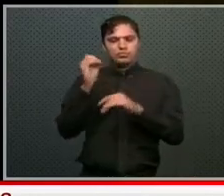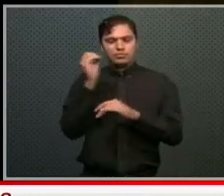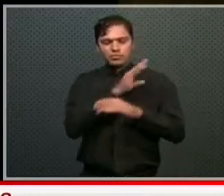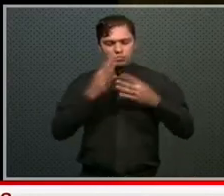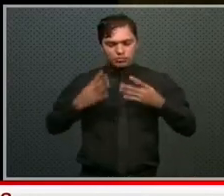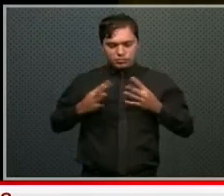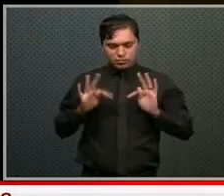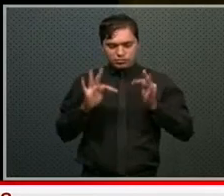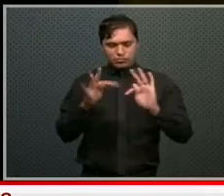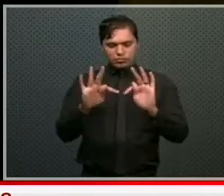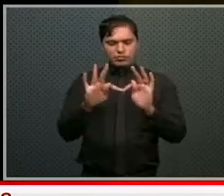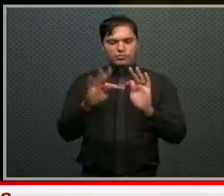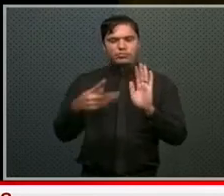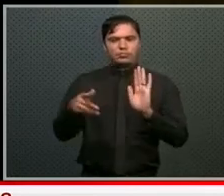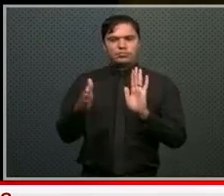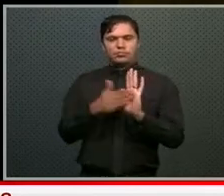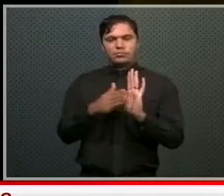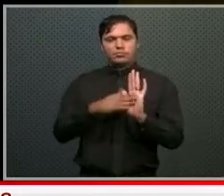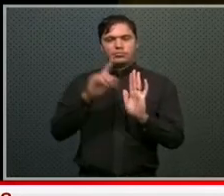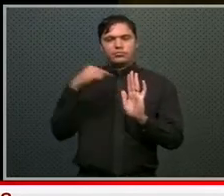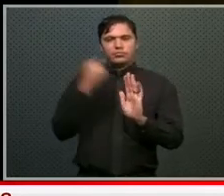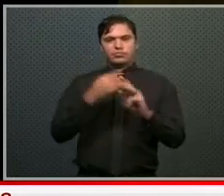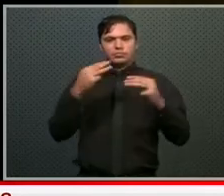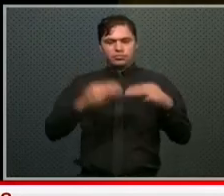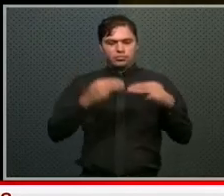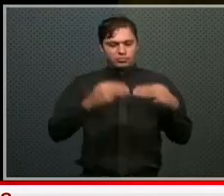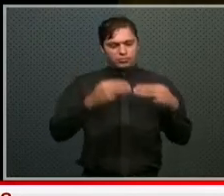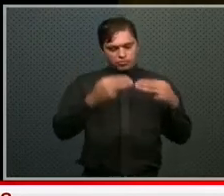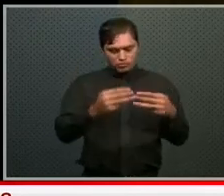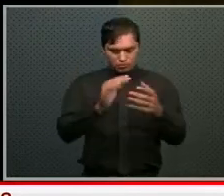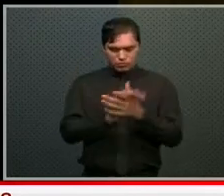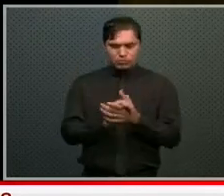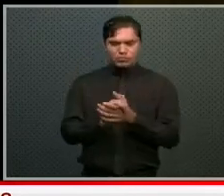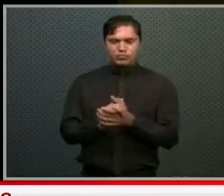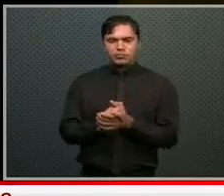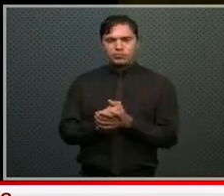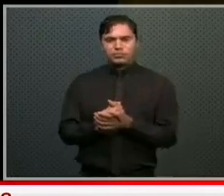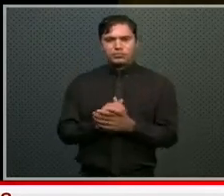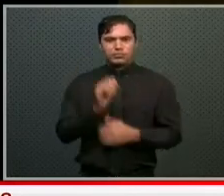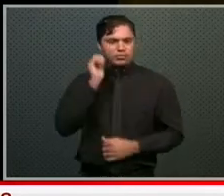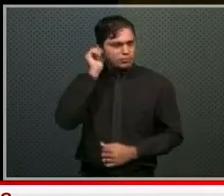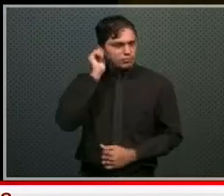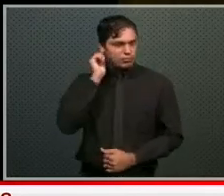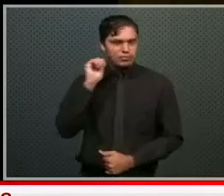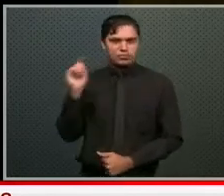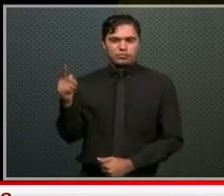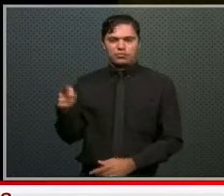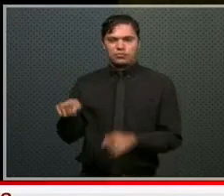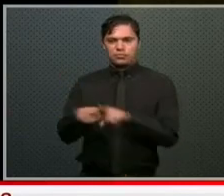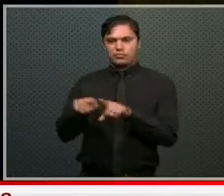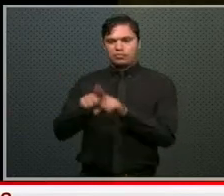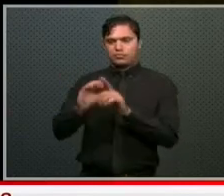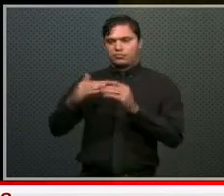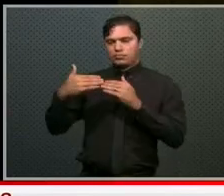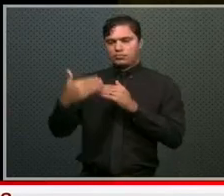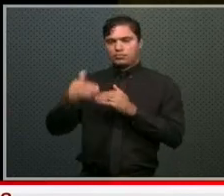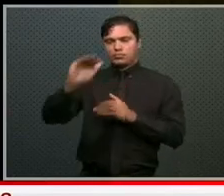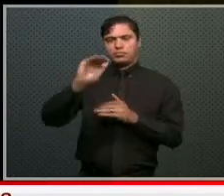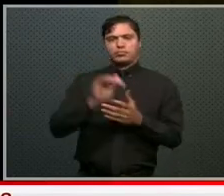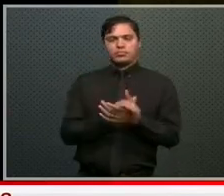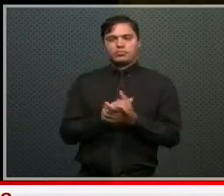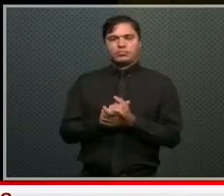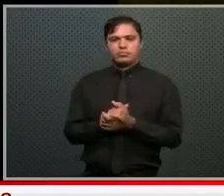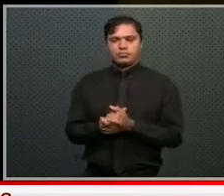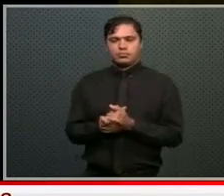que são propósito da nossa do nosso Ministério outros que vão muito além como que já foi comentado aqui mas não muito